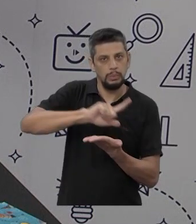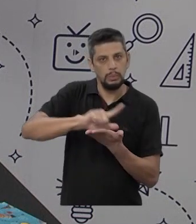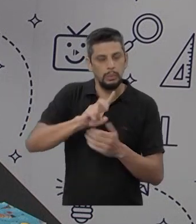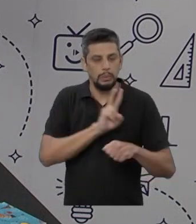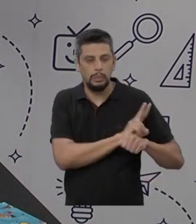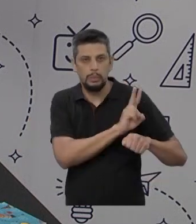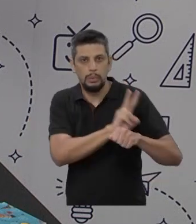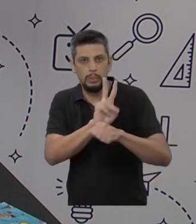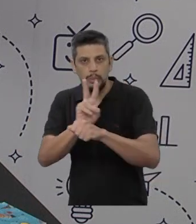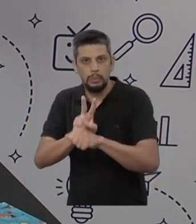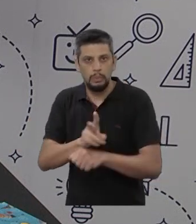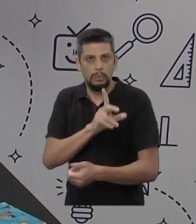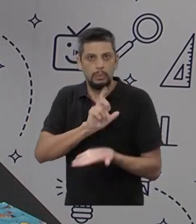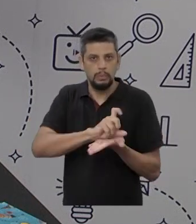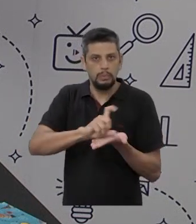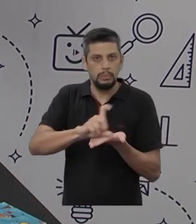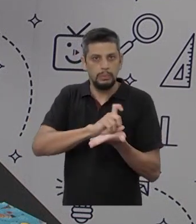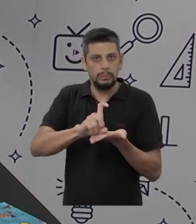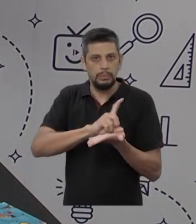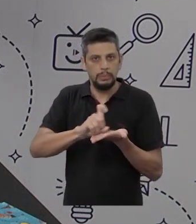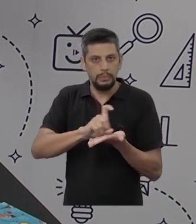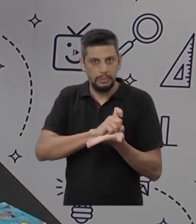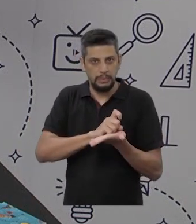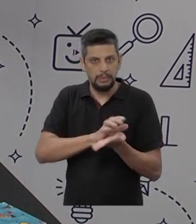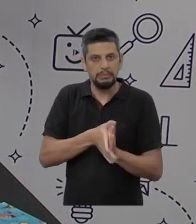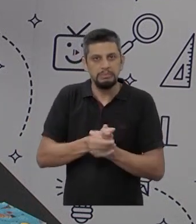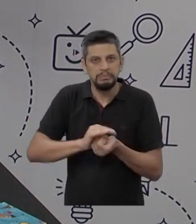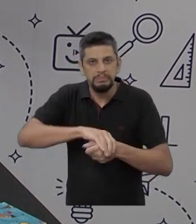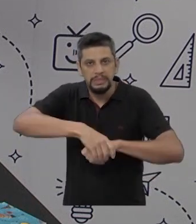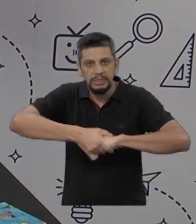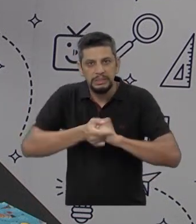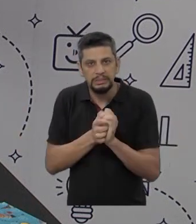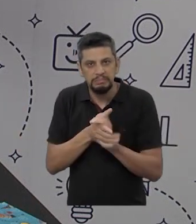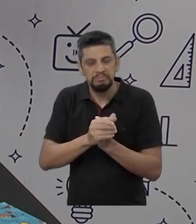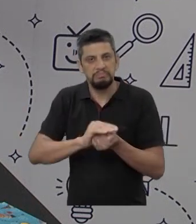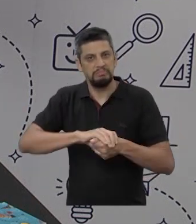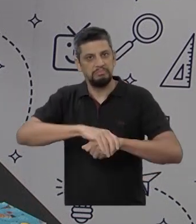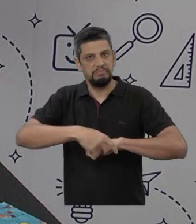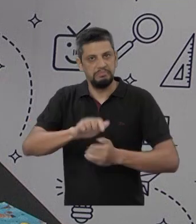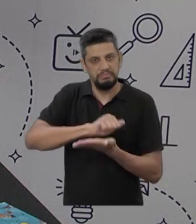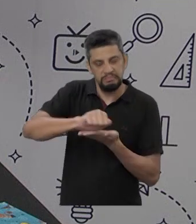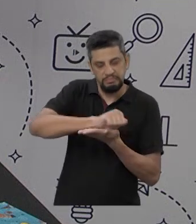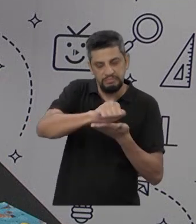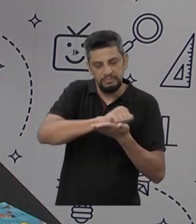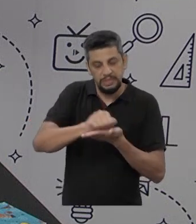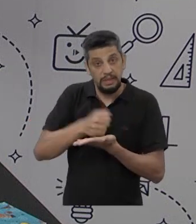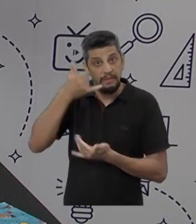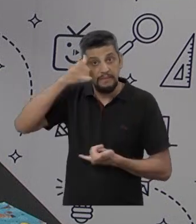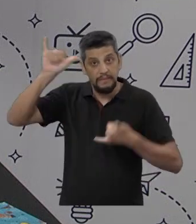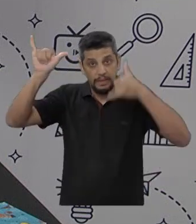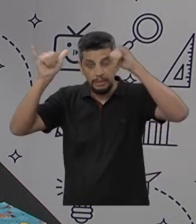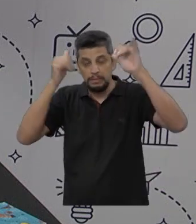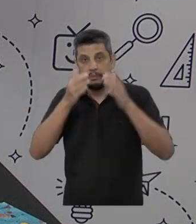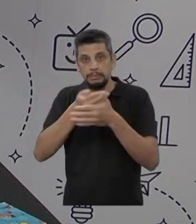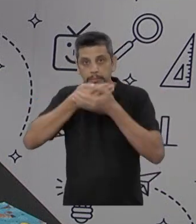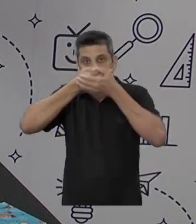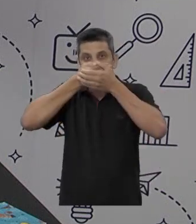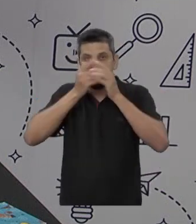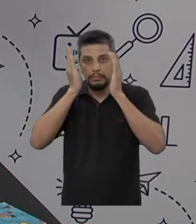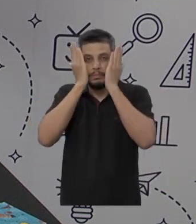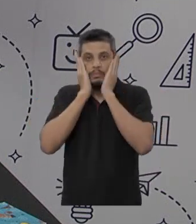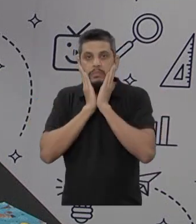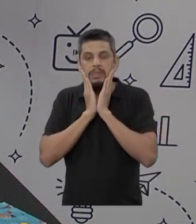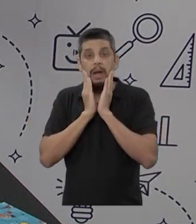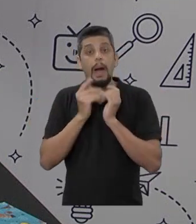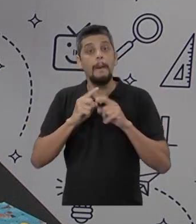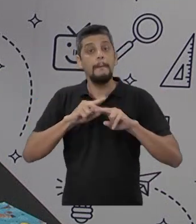Cuidando bastante com o uso do álcool, lavando bem as mãos com sabão e evitando de colocar as mãos no rosto.